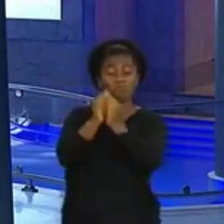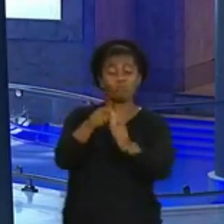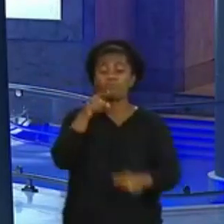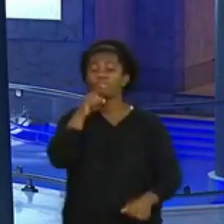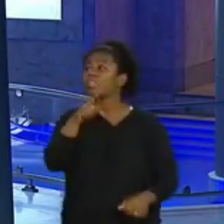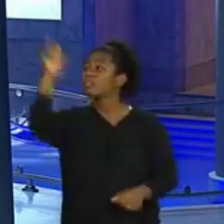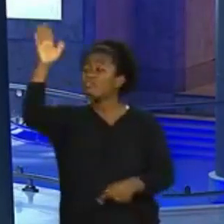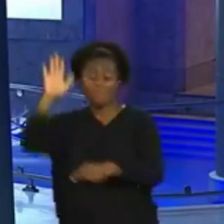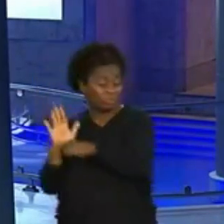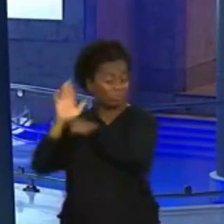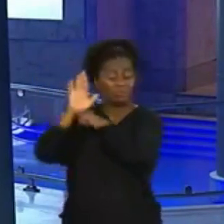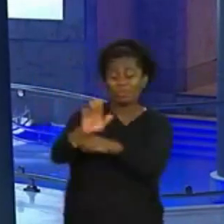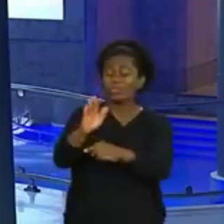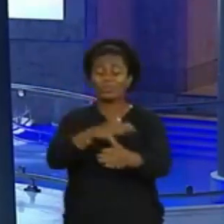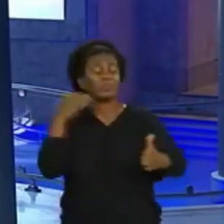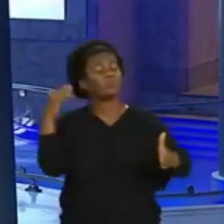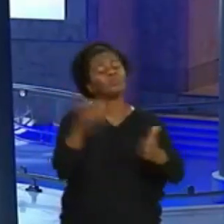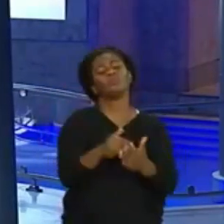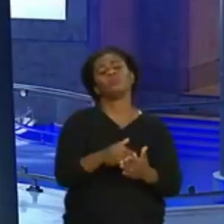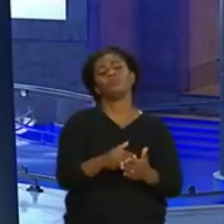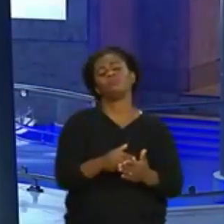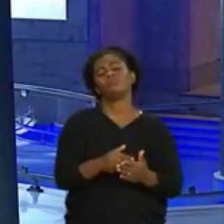te ajudar em tudo.